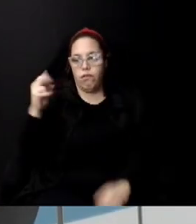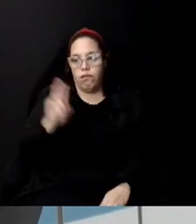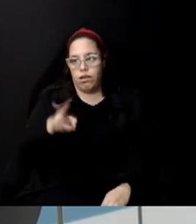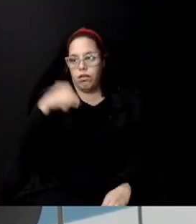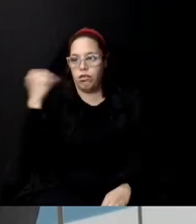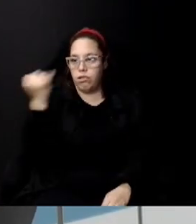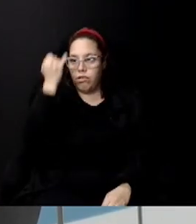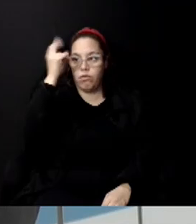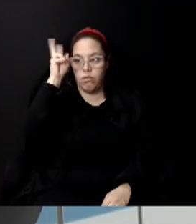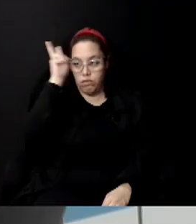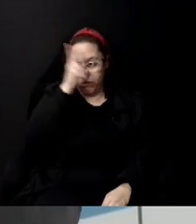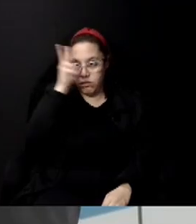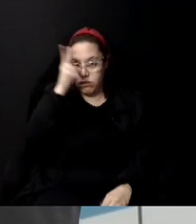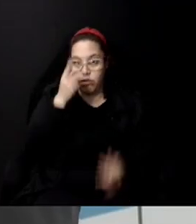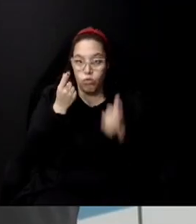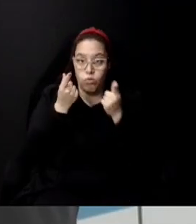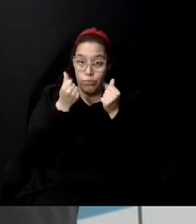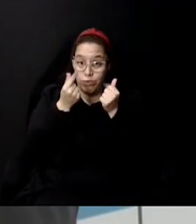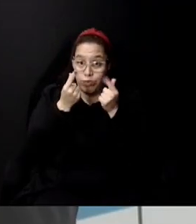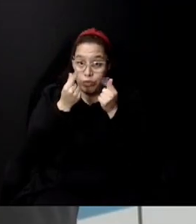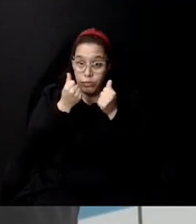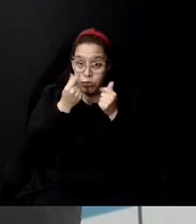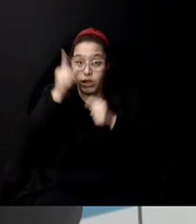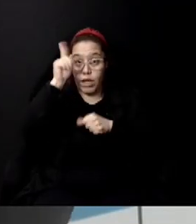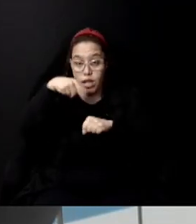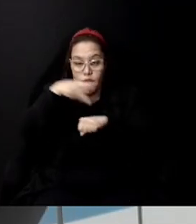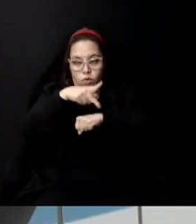o orçamento é dos países.